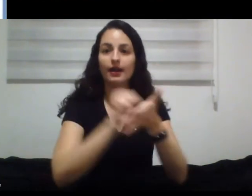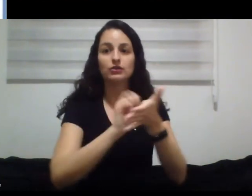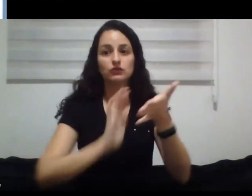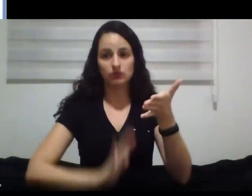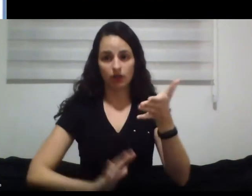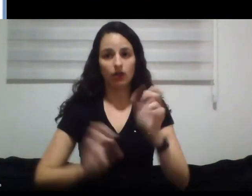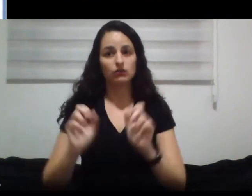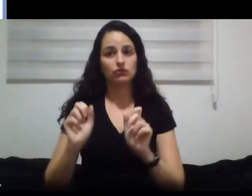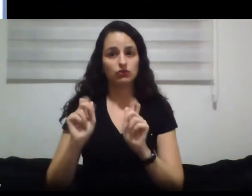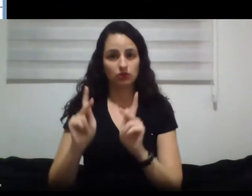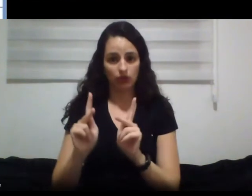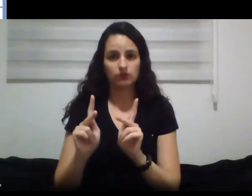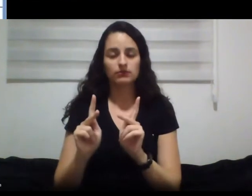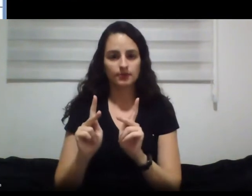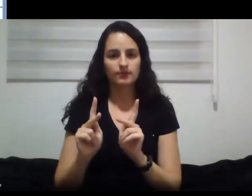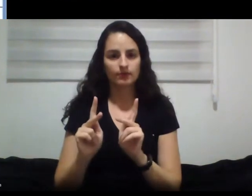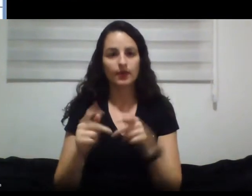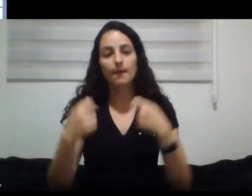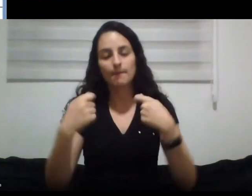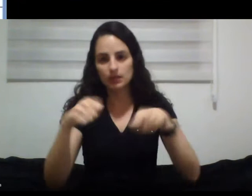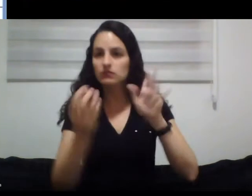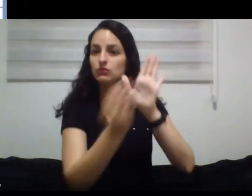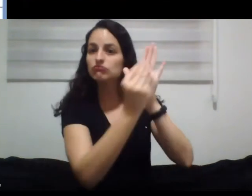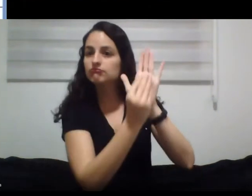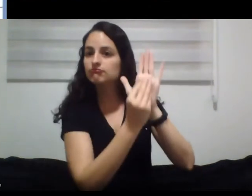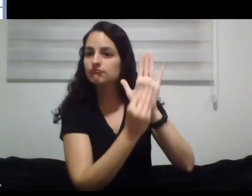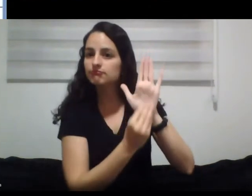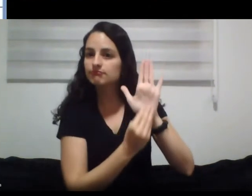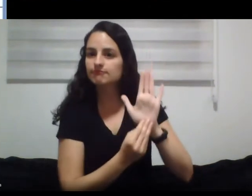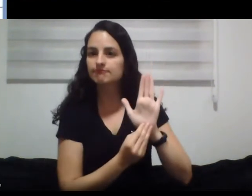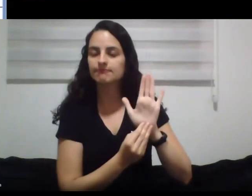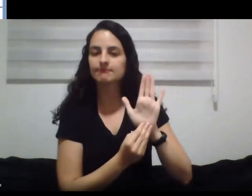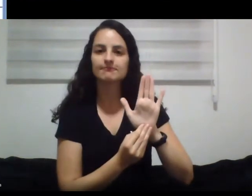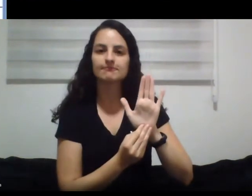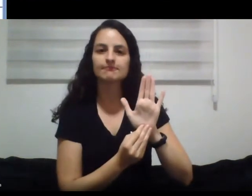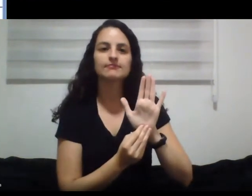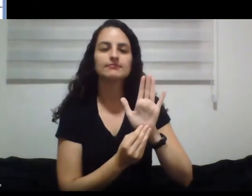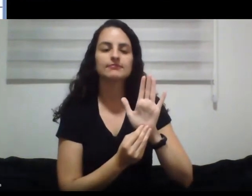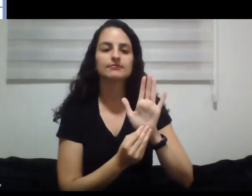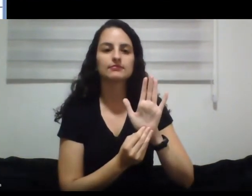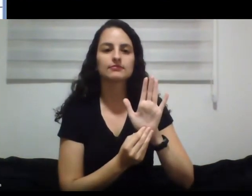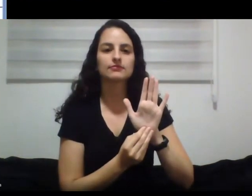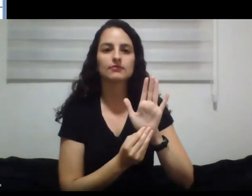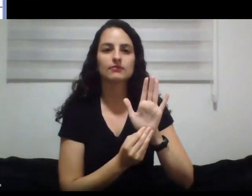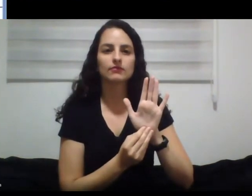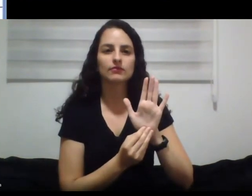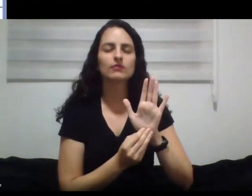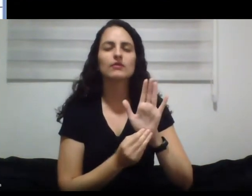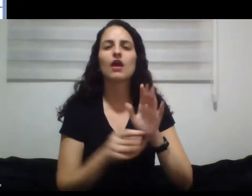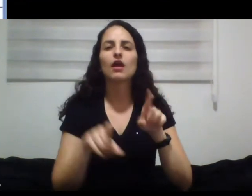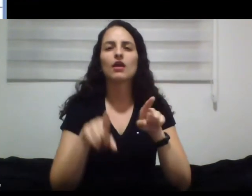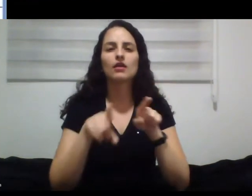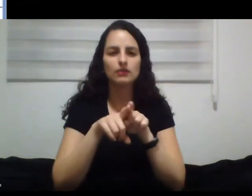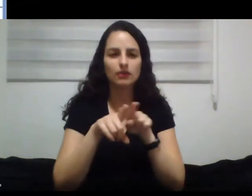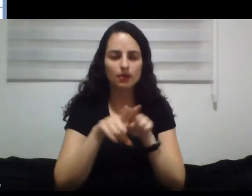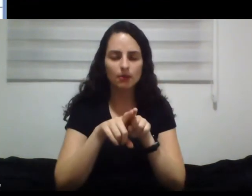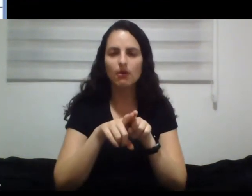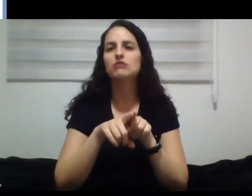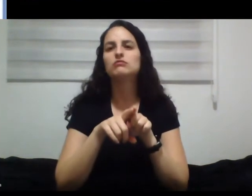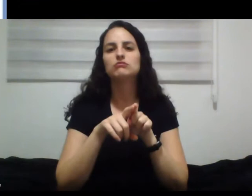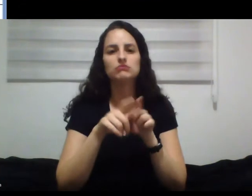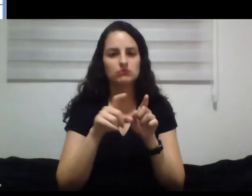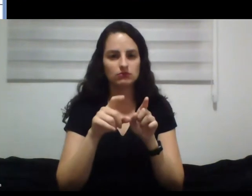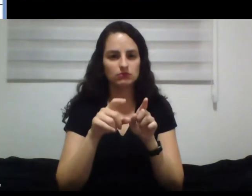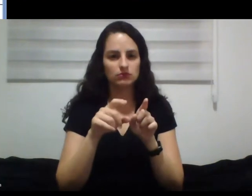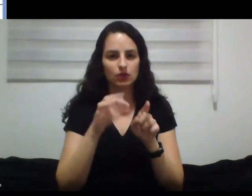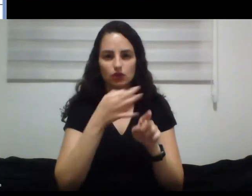de apoio, e aí você vai receber do PESCD. Ah, o que indica que ela é diferente, né, equipe de apoio da disciplina e atuação dos